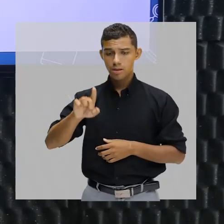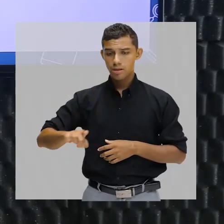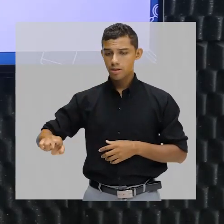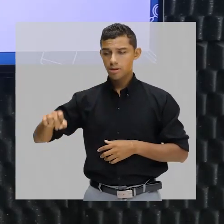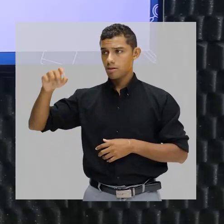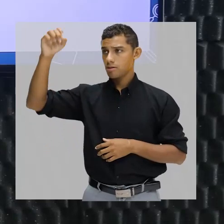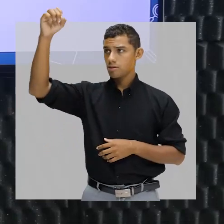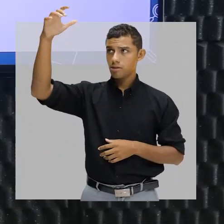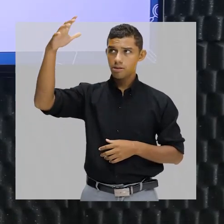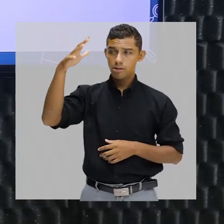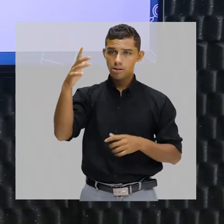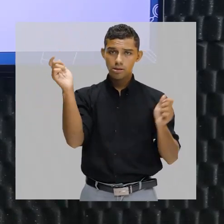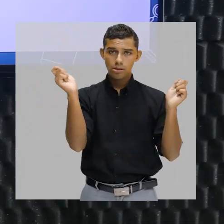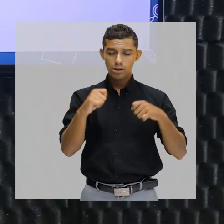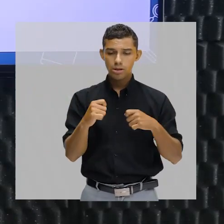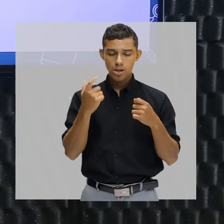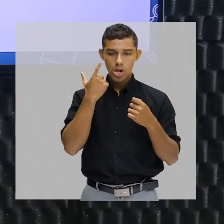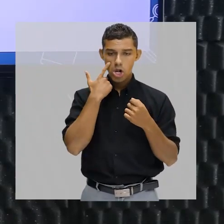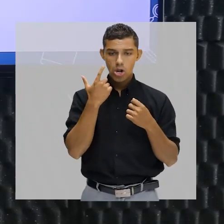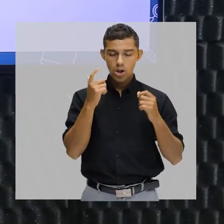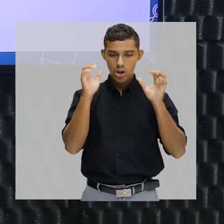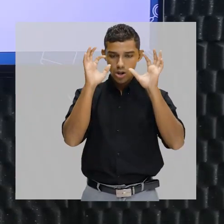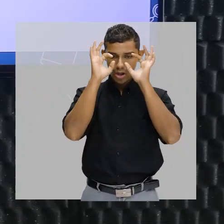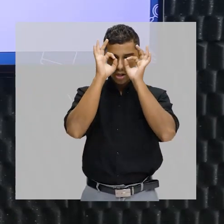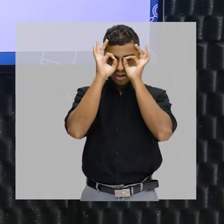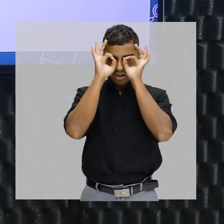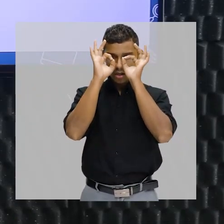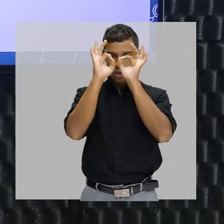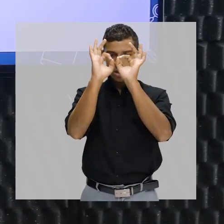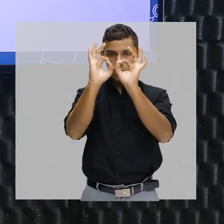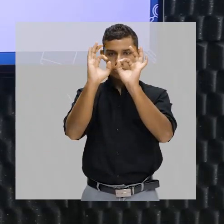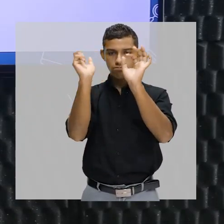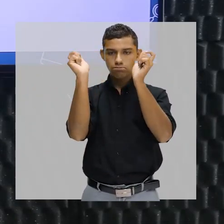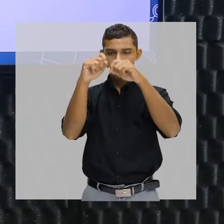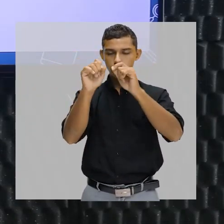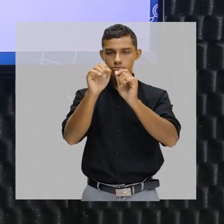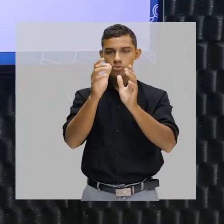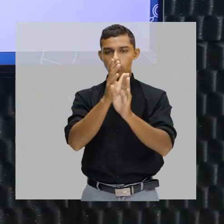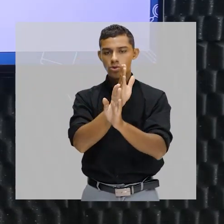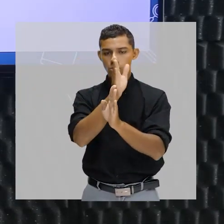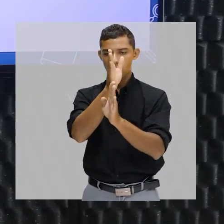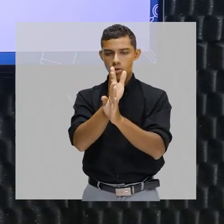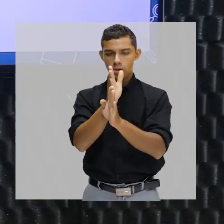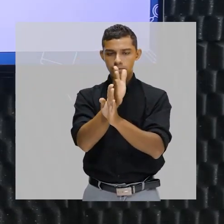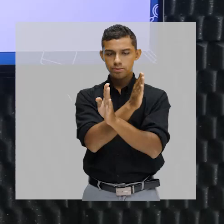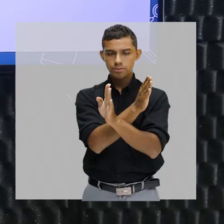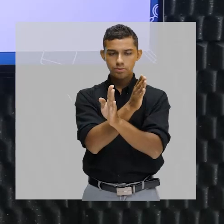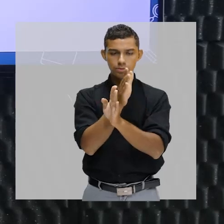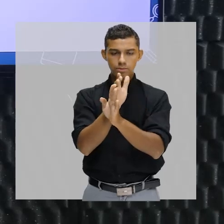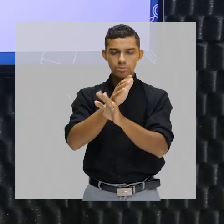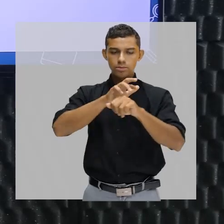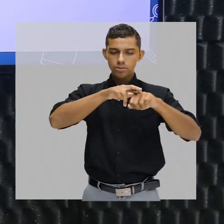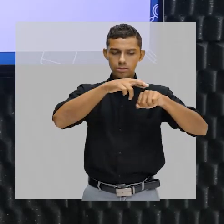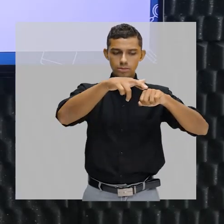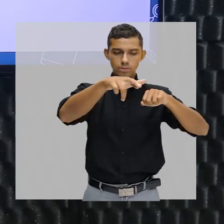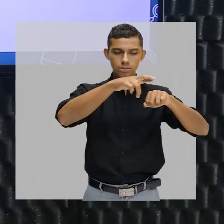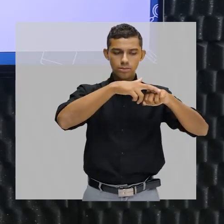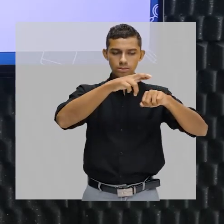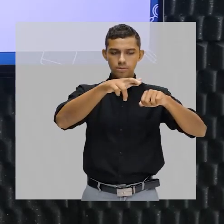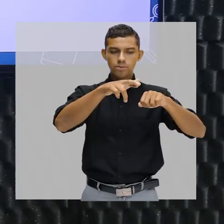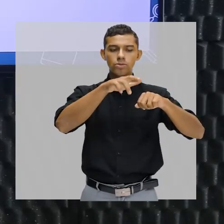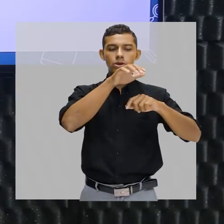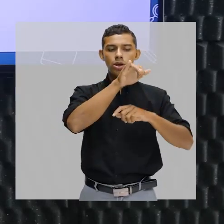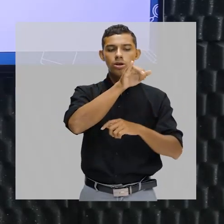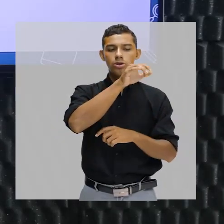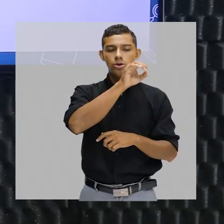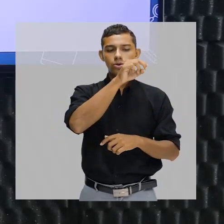visível, a luz perceptível pelo olho humano, como o ponto que vai dividir a radiação ionizante da radiação não